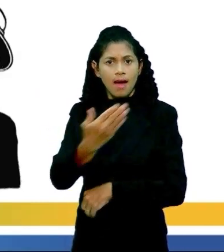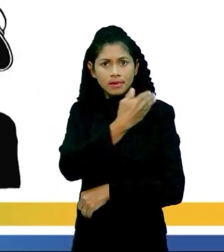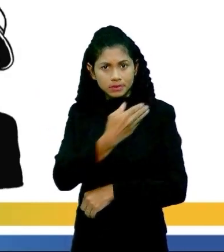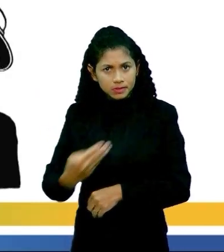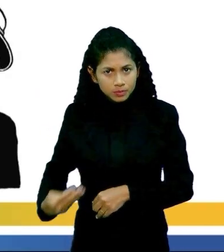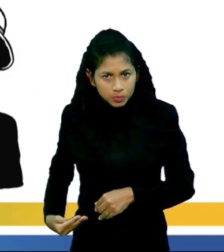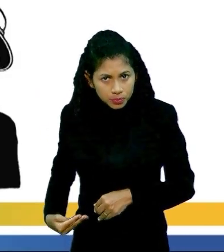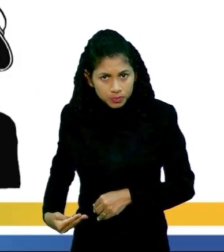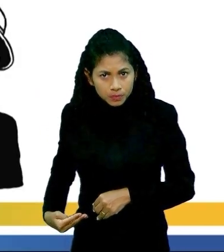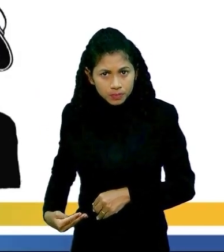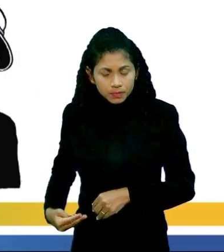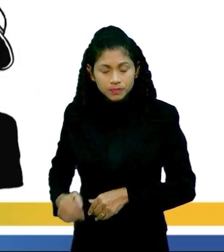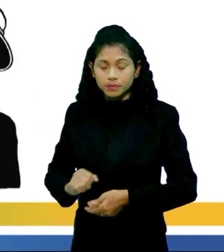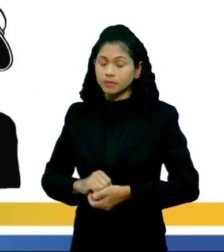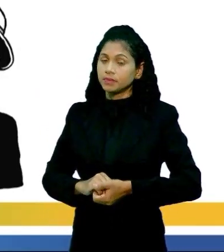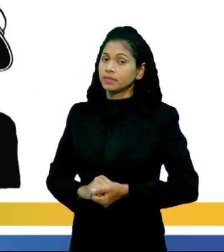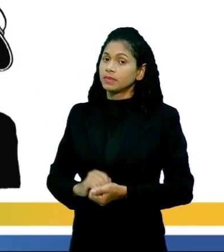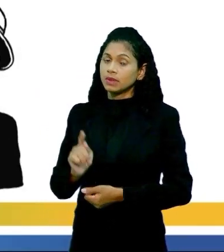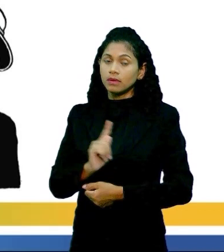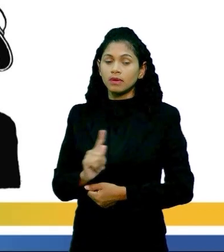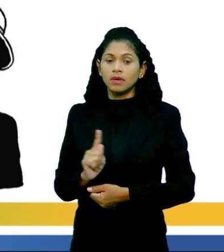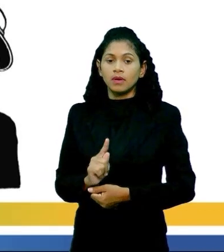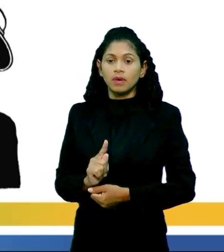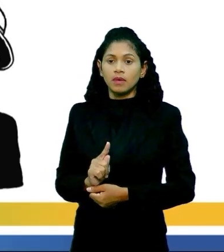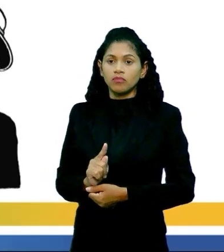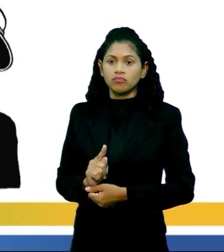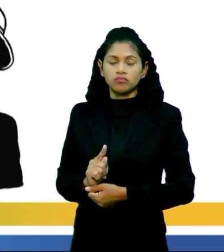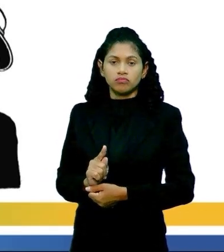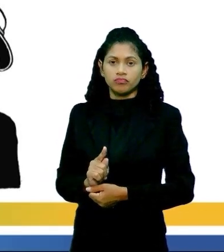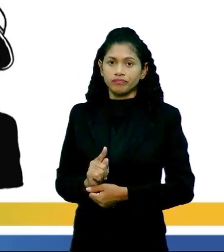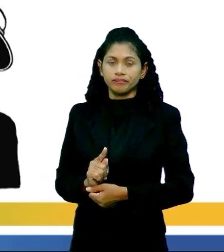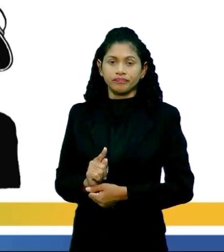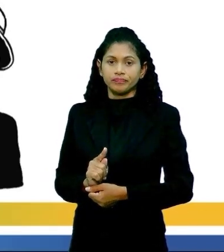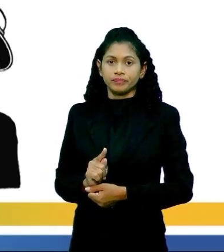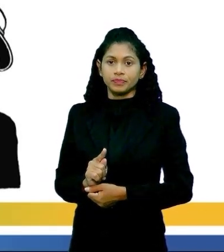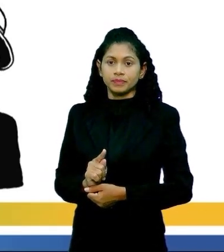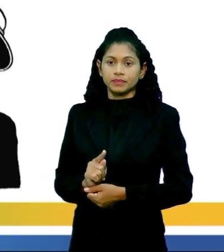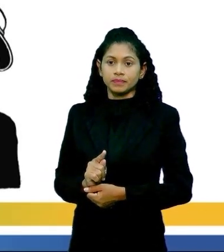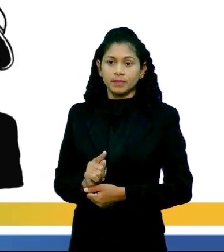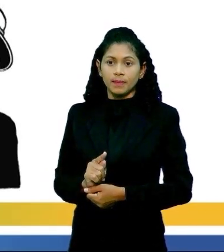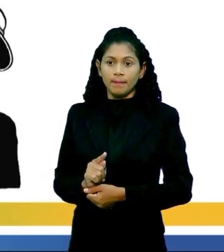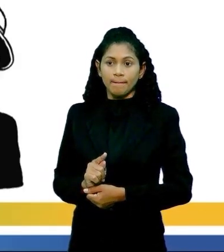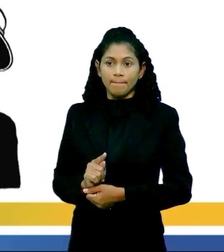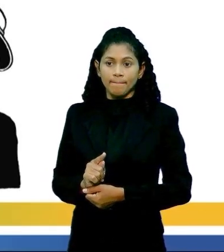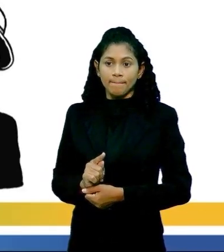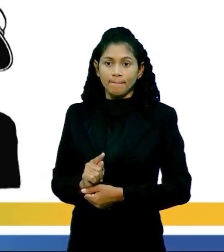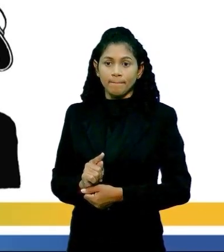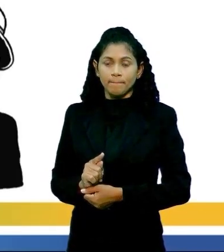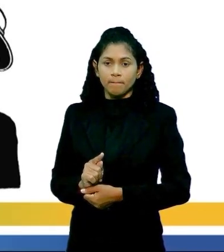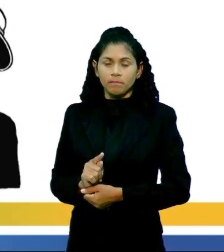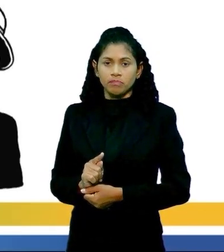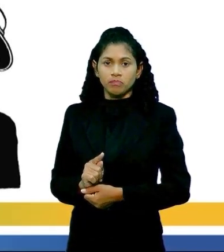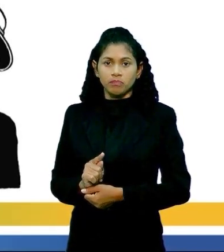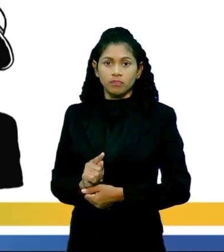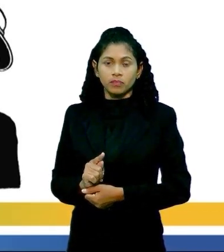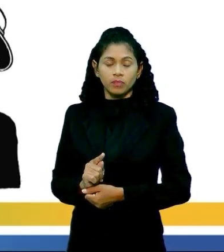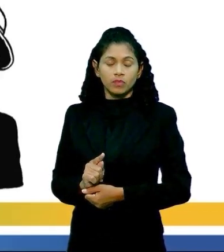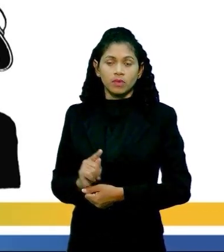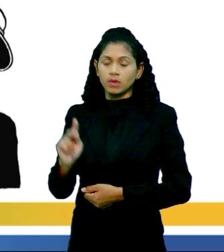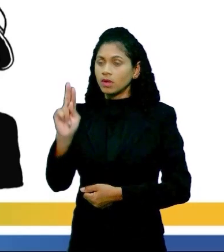ter, né, não fume, né? E em nenhum momento nós estamos usando aí um imperativo, né,